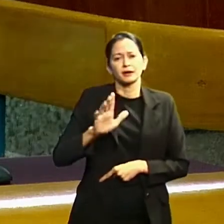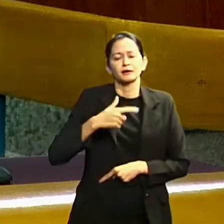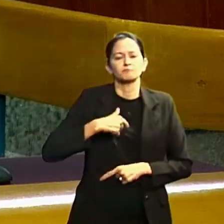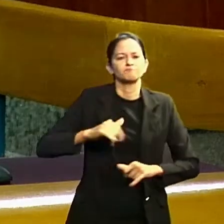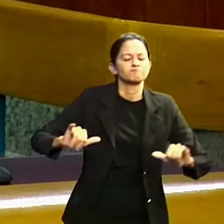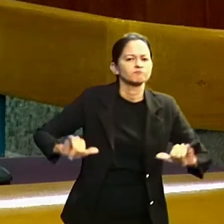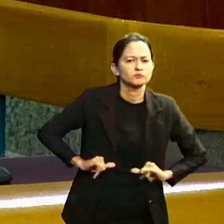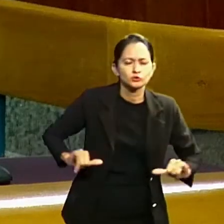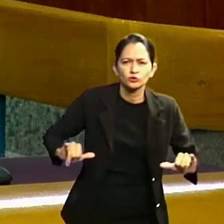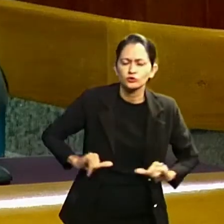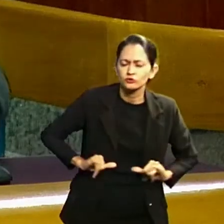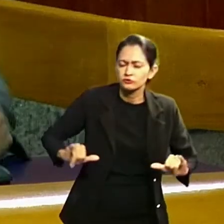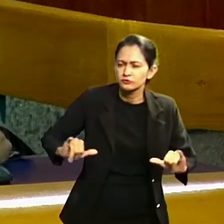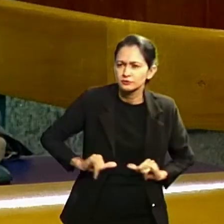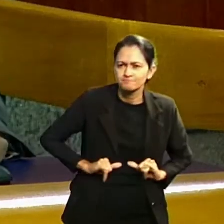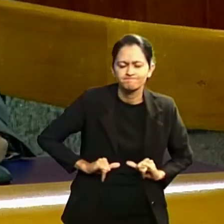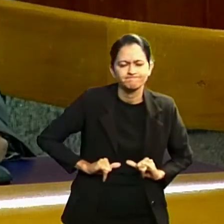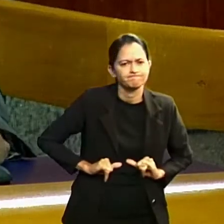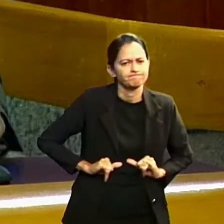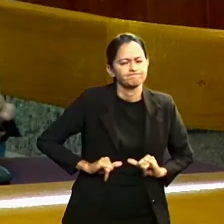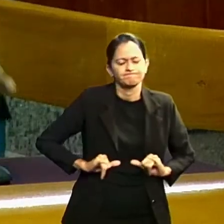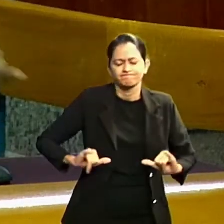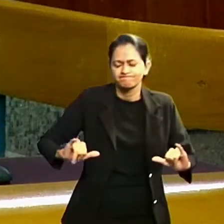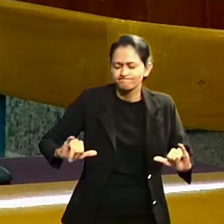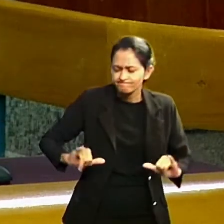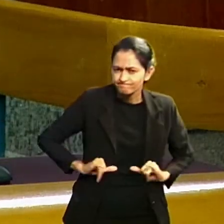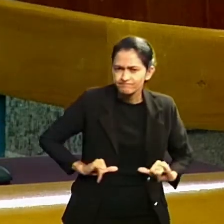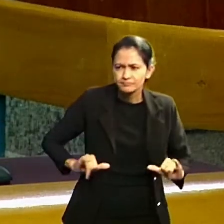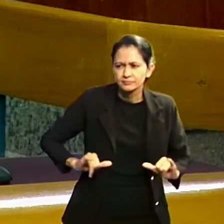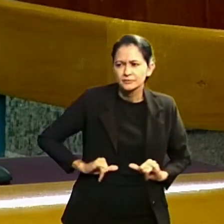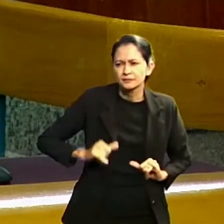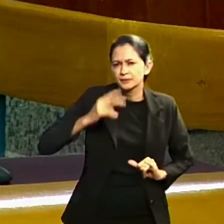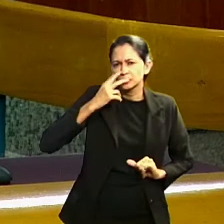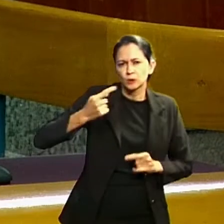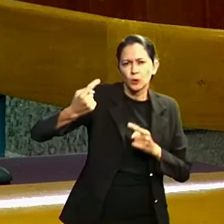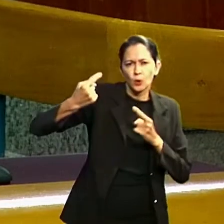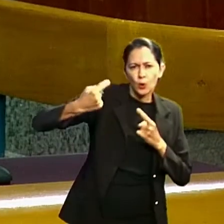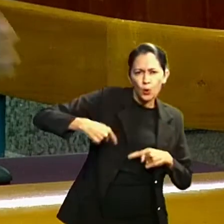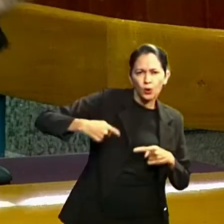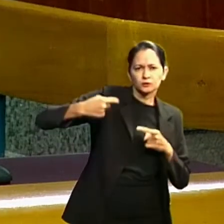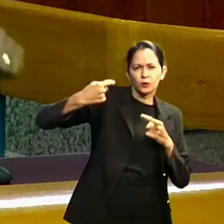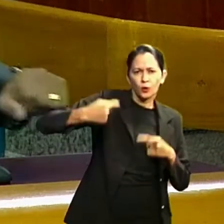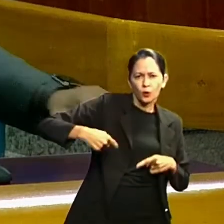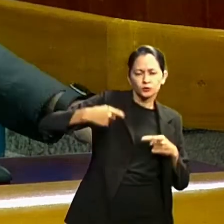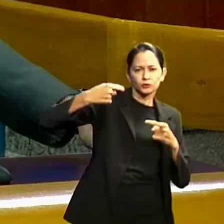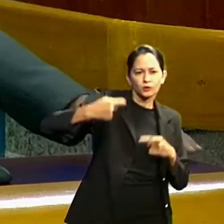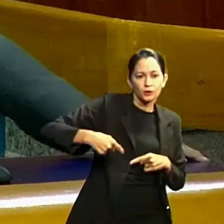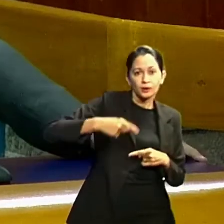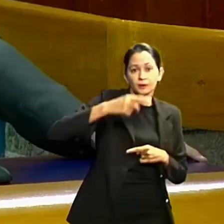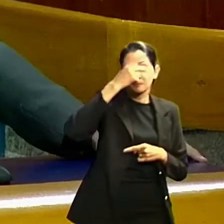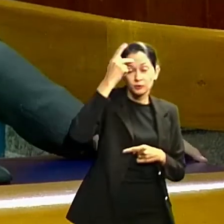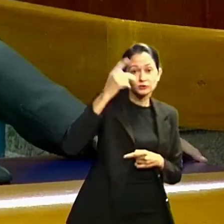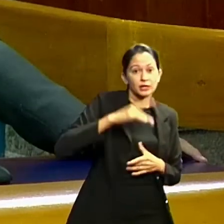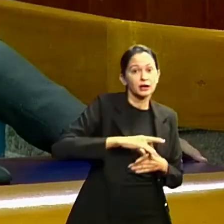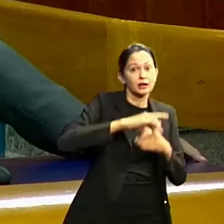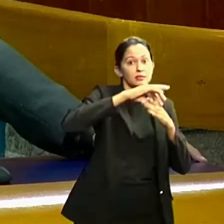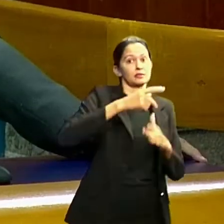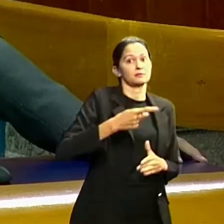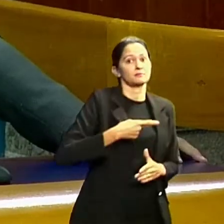sofrido arduamente com perseguição de líder partidário do meu